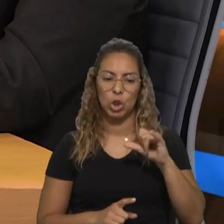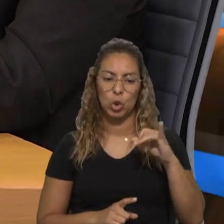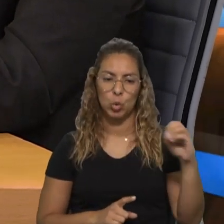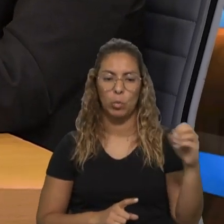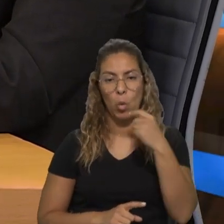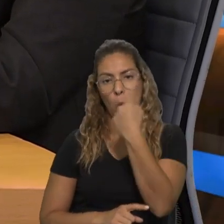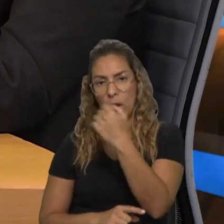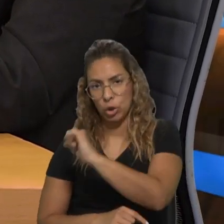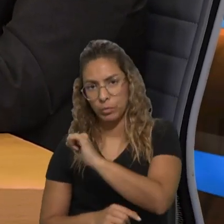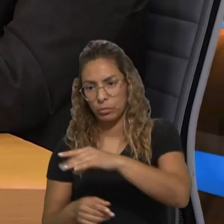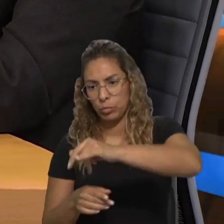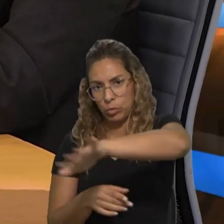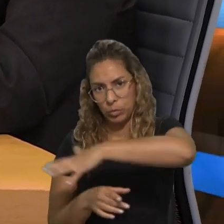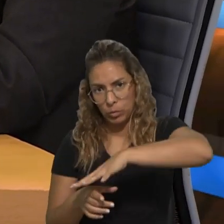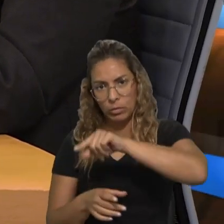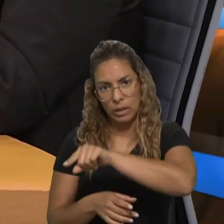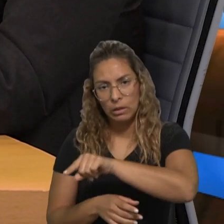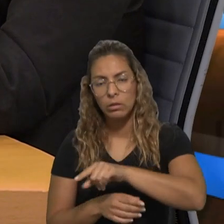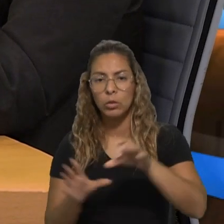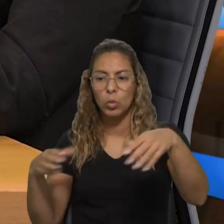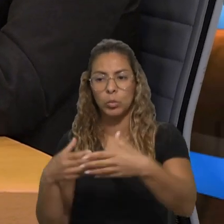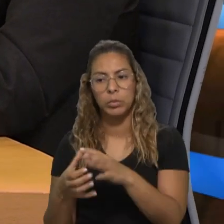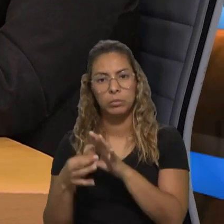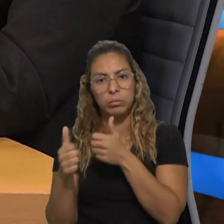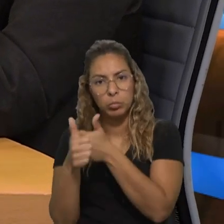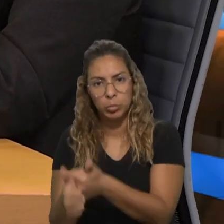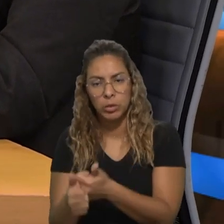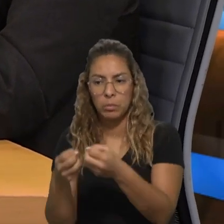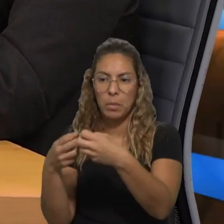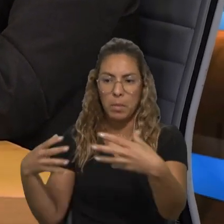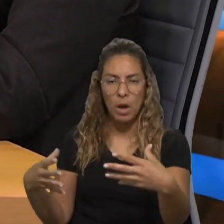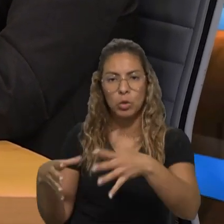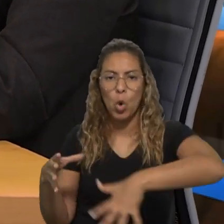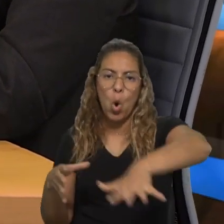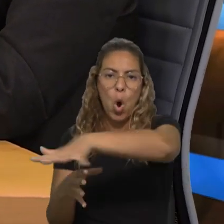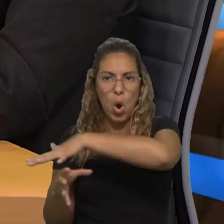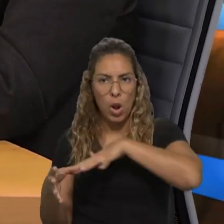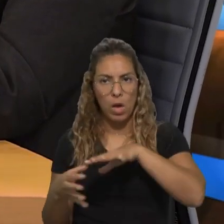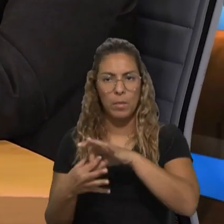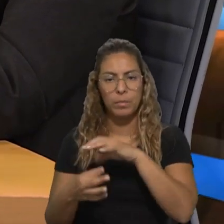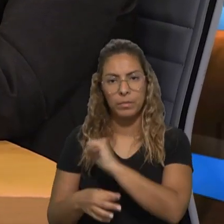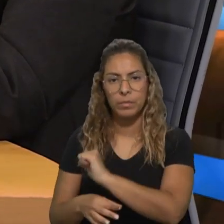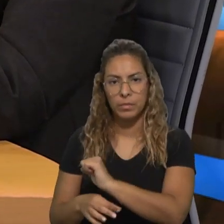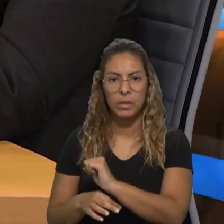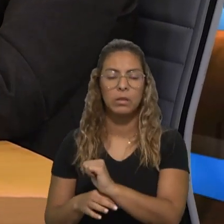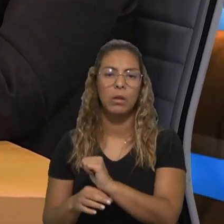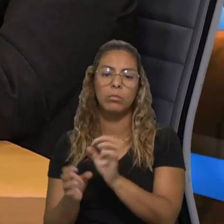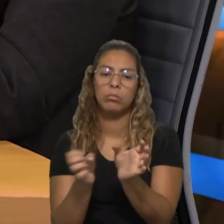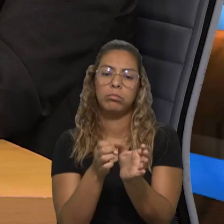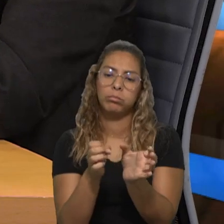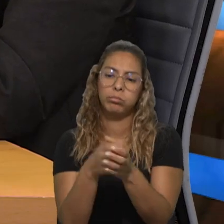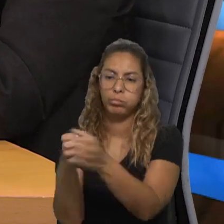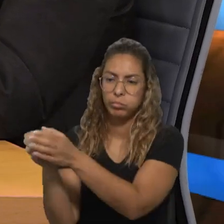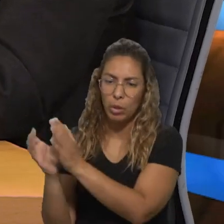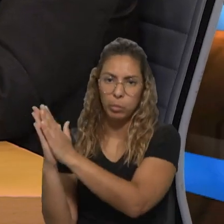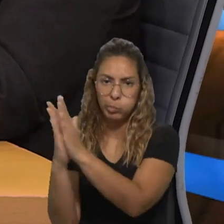que era a comunidade de Oeiras e naquilo que é hoje a comunidade de Oeiras, no seu alargamento, enfim, no seu desdobramento em várias paróquias, porque